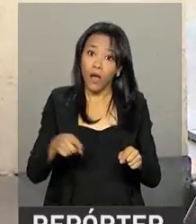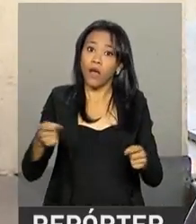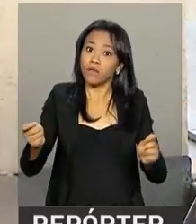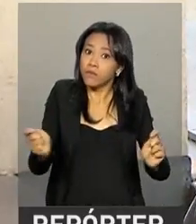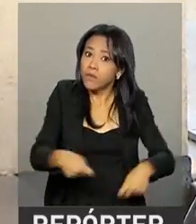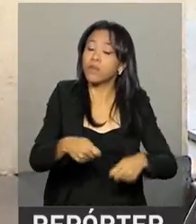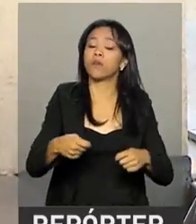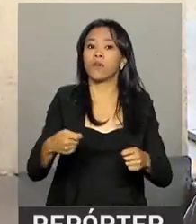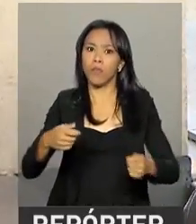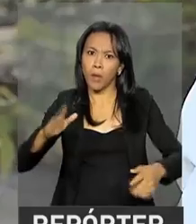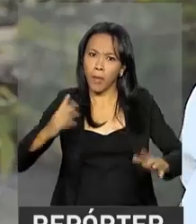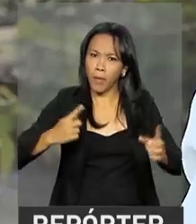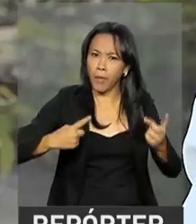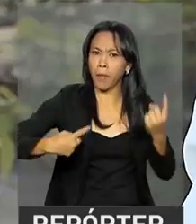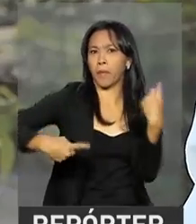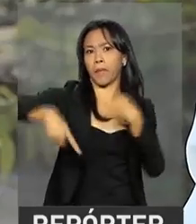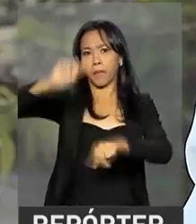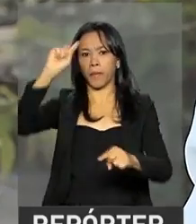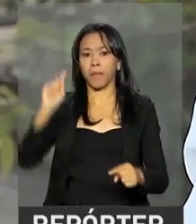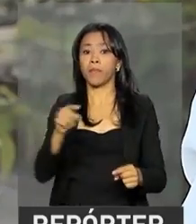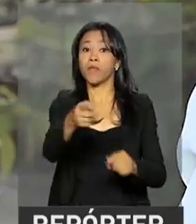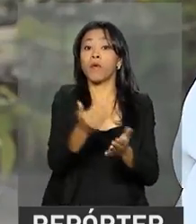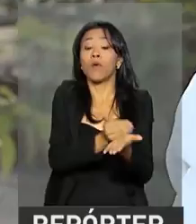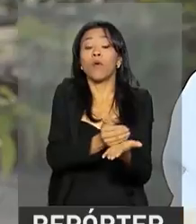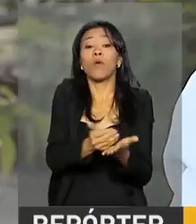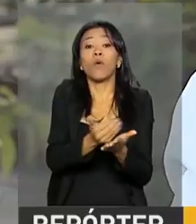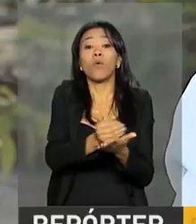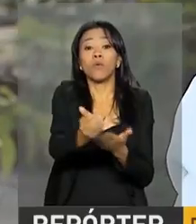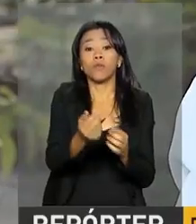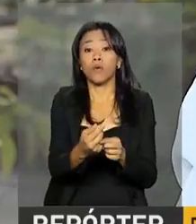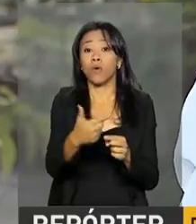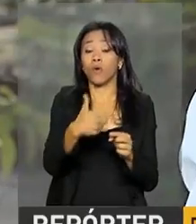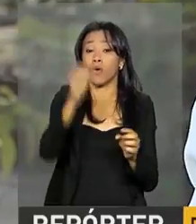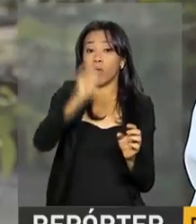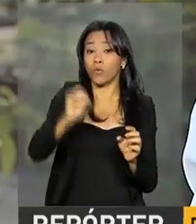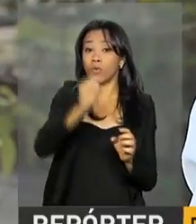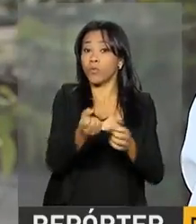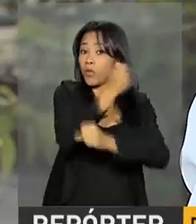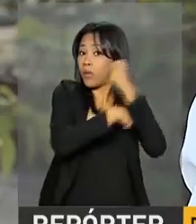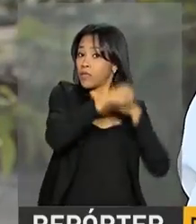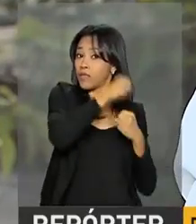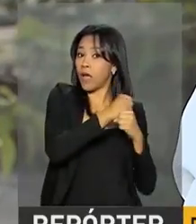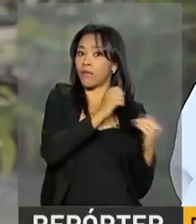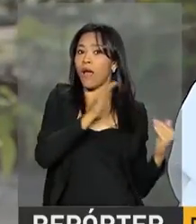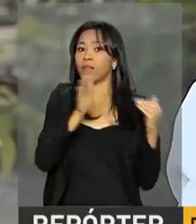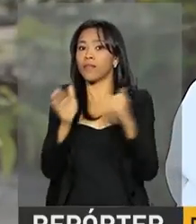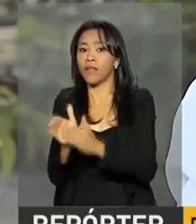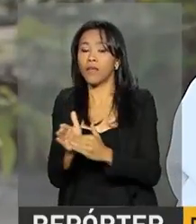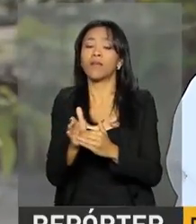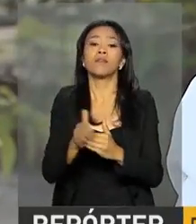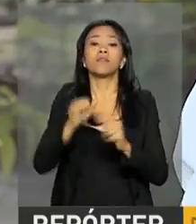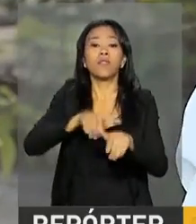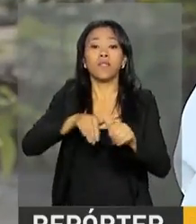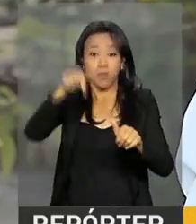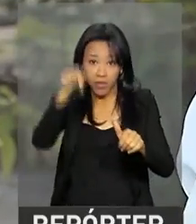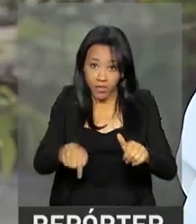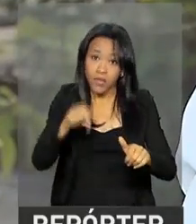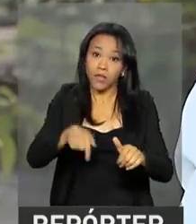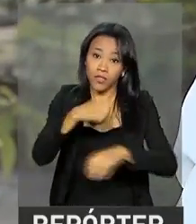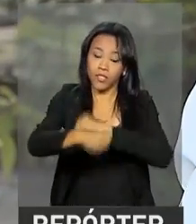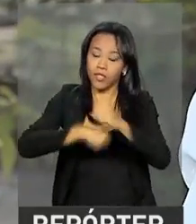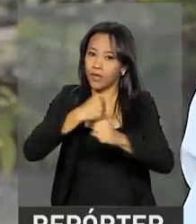expressar o seu melhor potencial a safra que começou em outubro do ano passado e vai até setembro desse ano vai ser a maior da